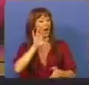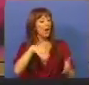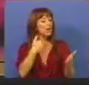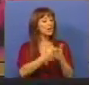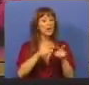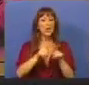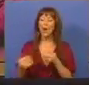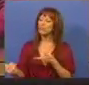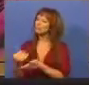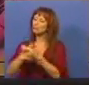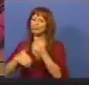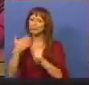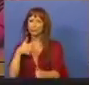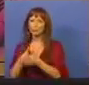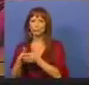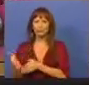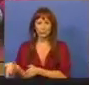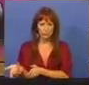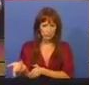e rentabilização.